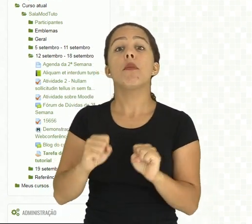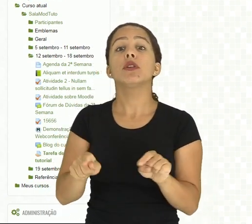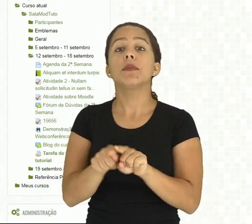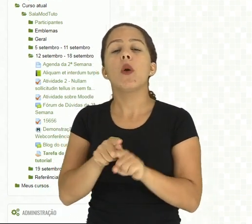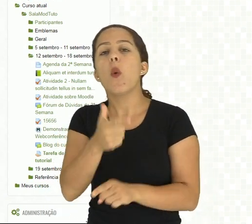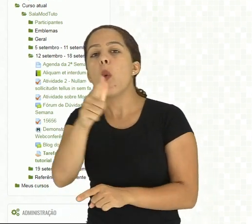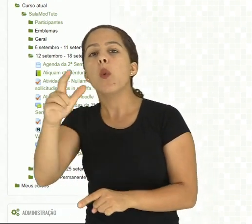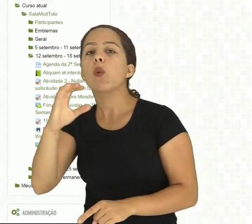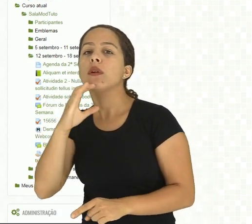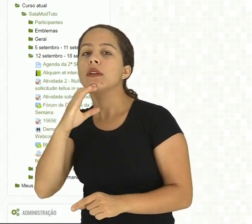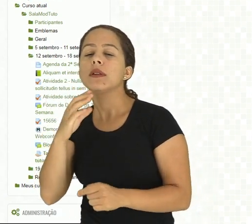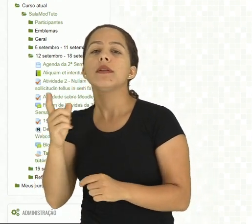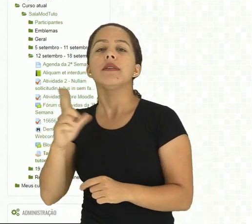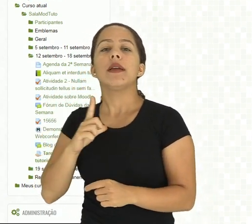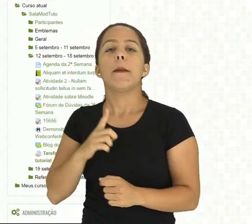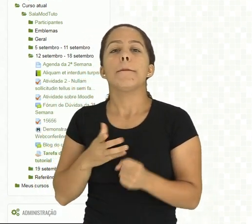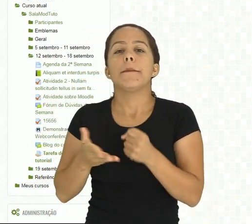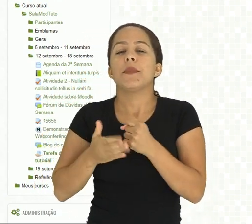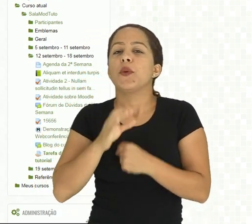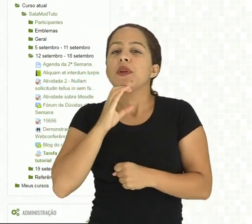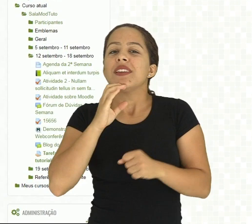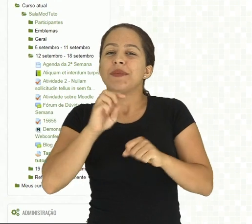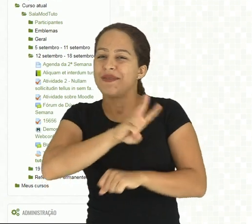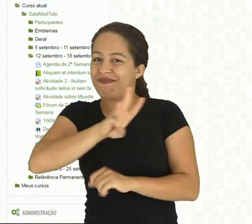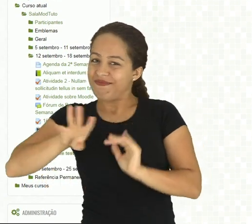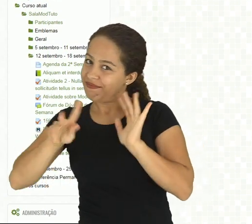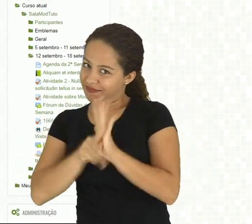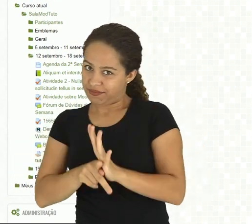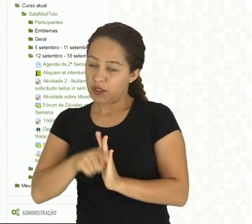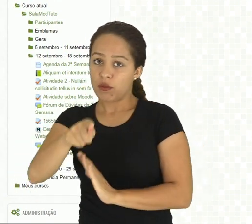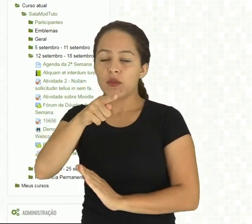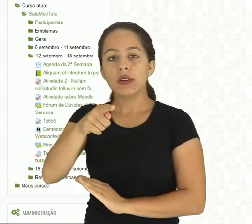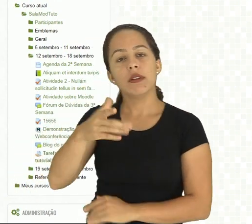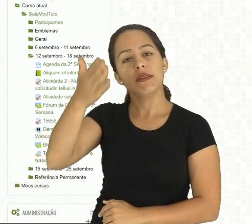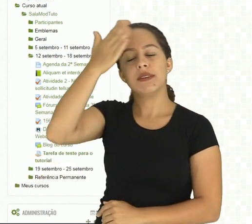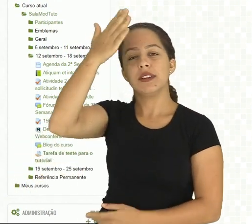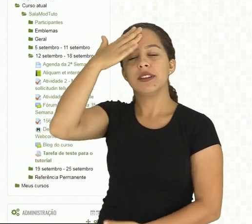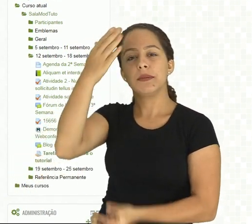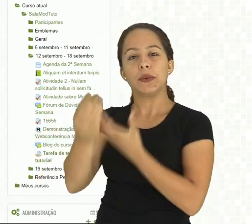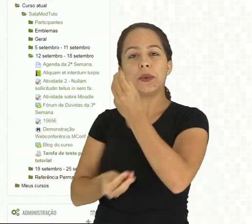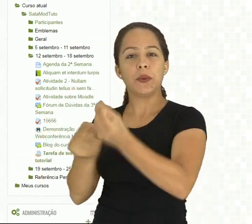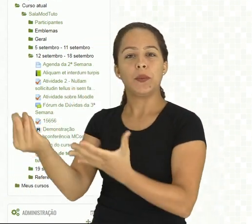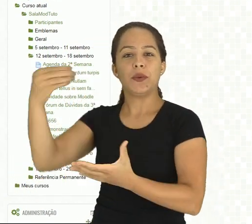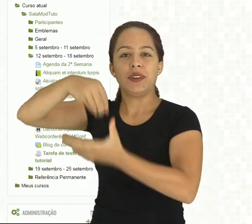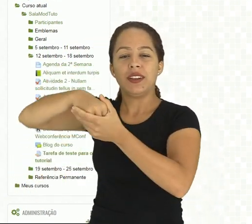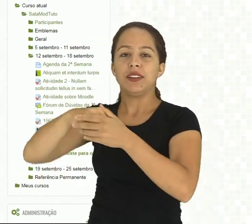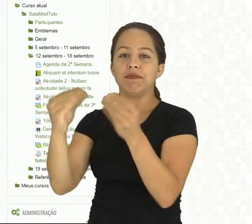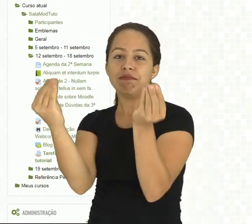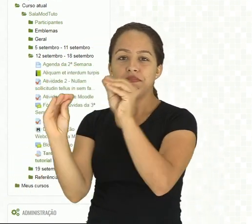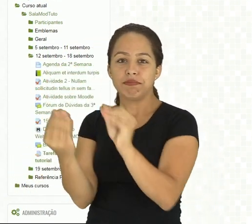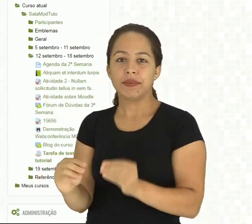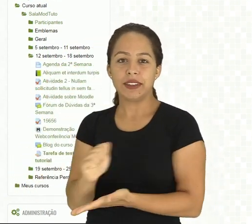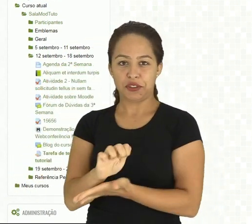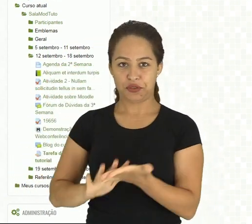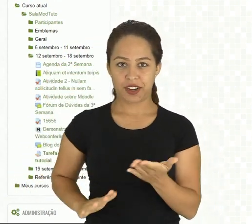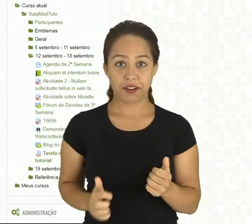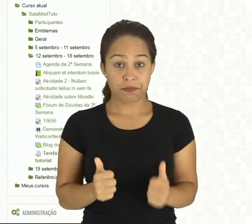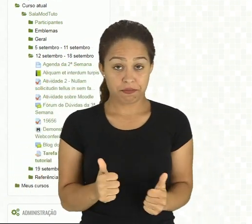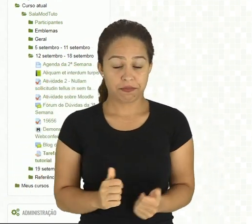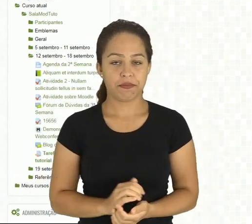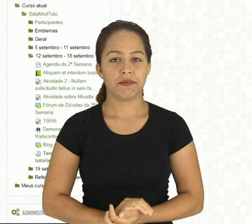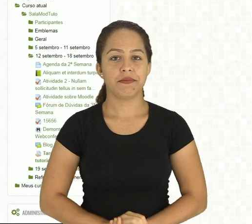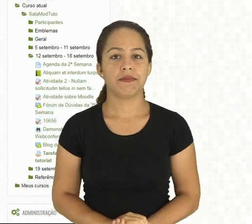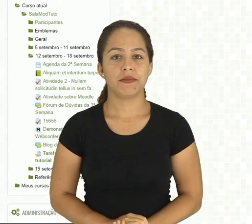também os outros conhecimentos na base de conhecimento pra você ficar fera aí na inserção e configuração de